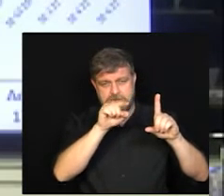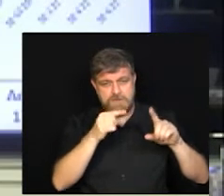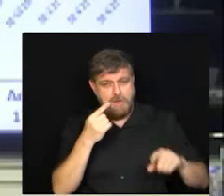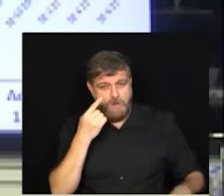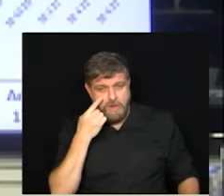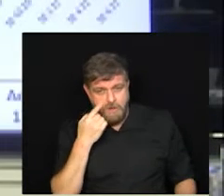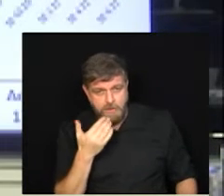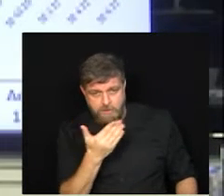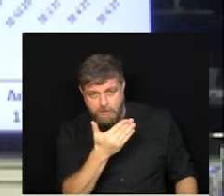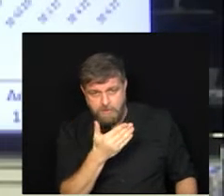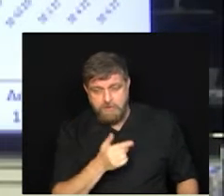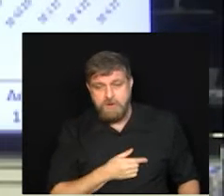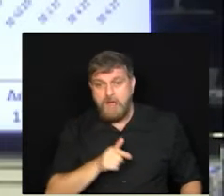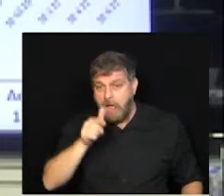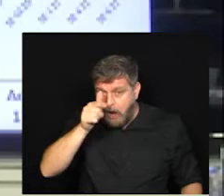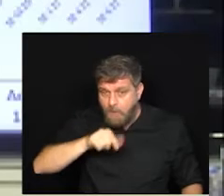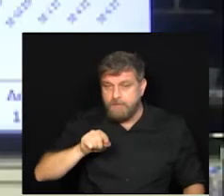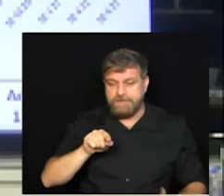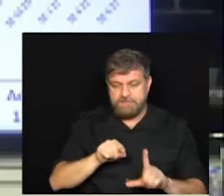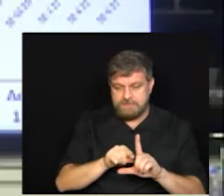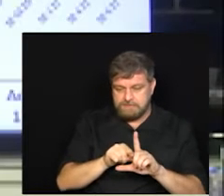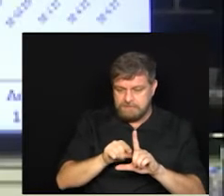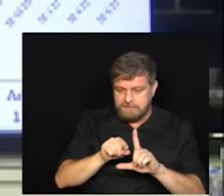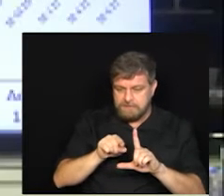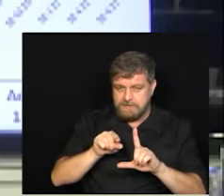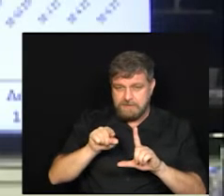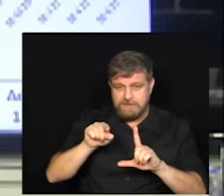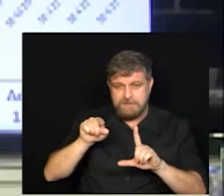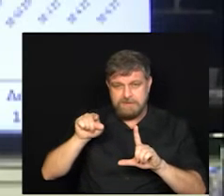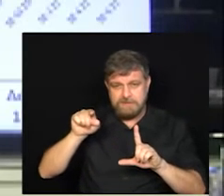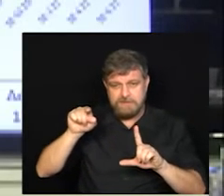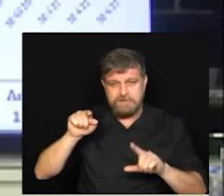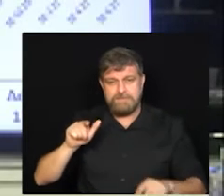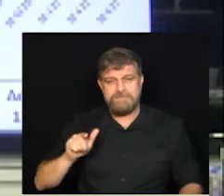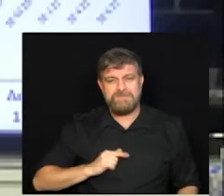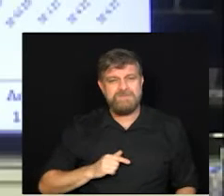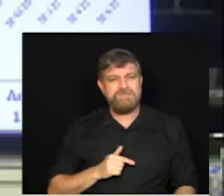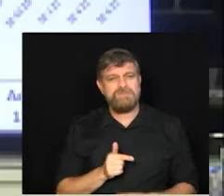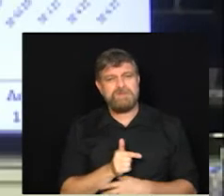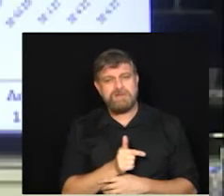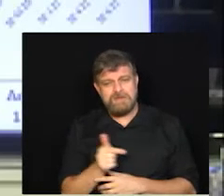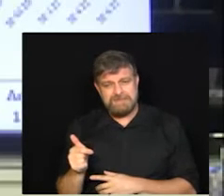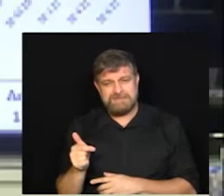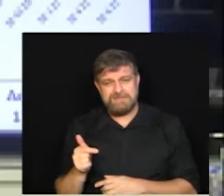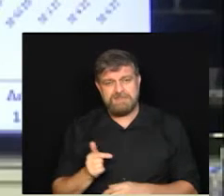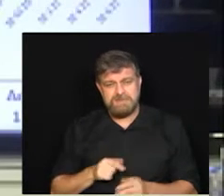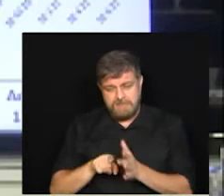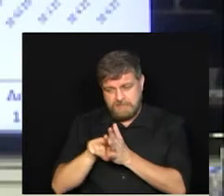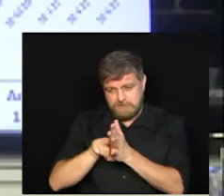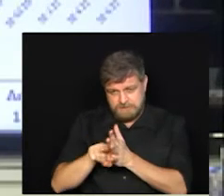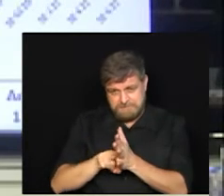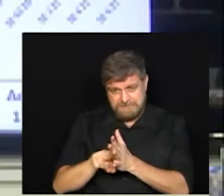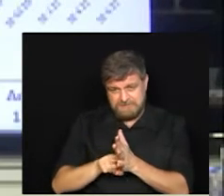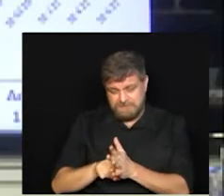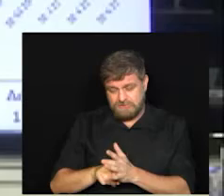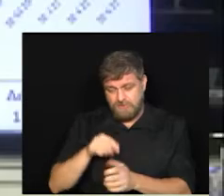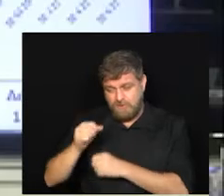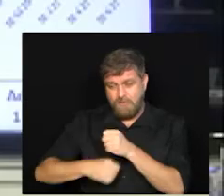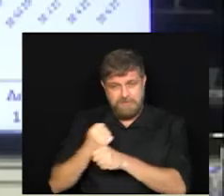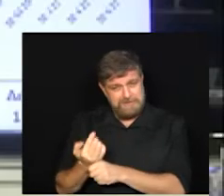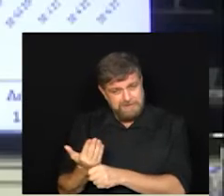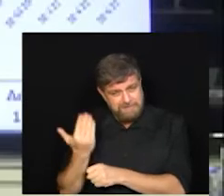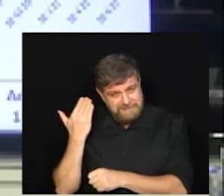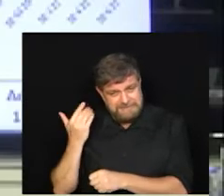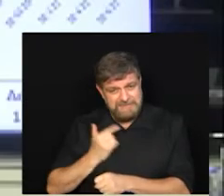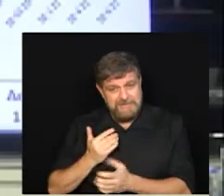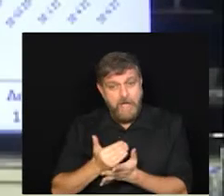e, de novo, houve essa subida a partir das semanas epidemiológicas finais do ano passado e